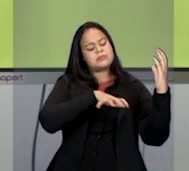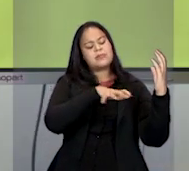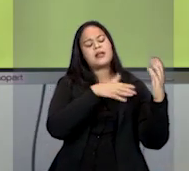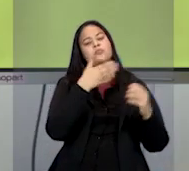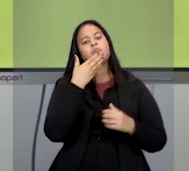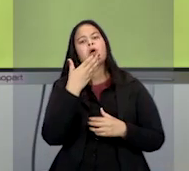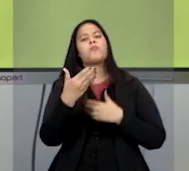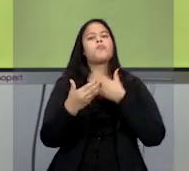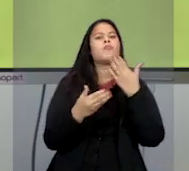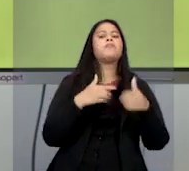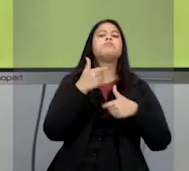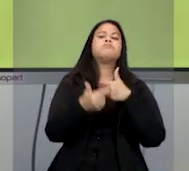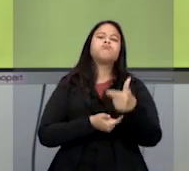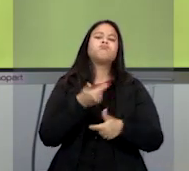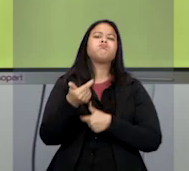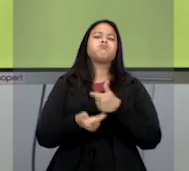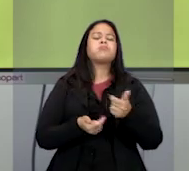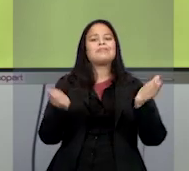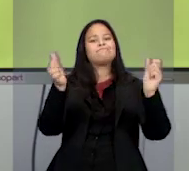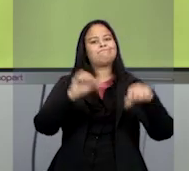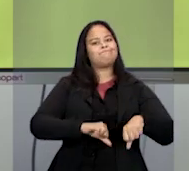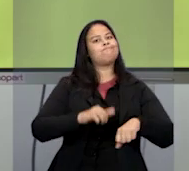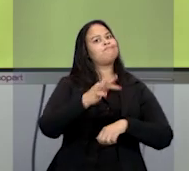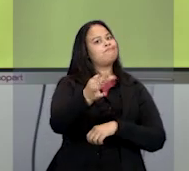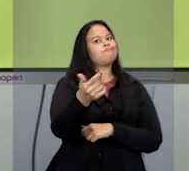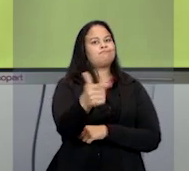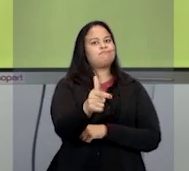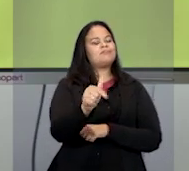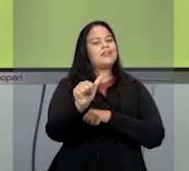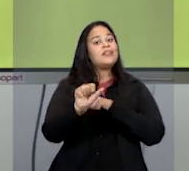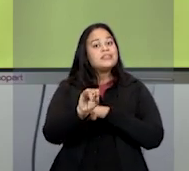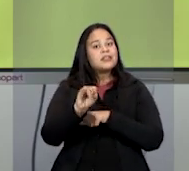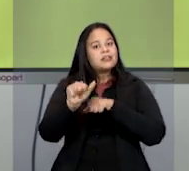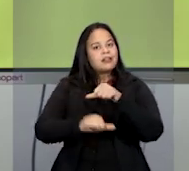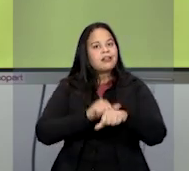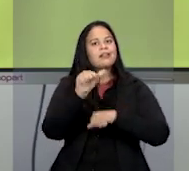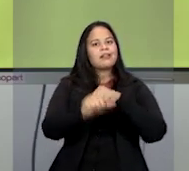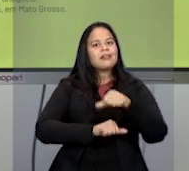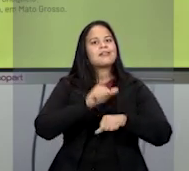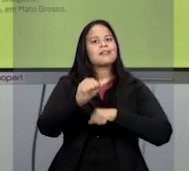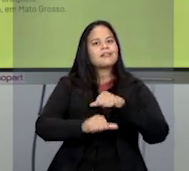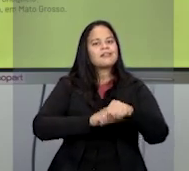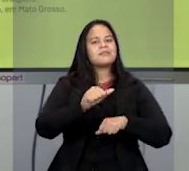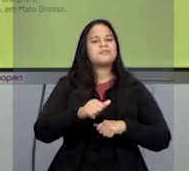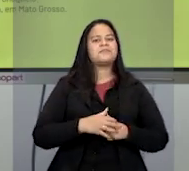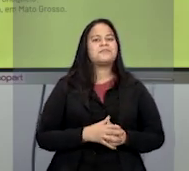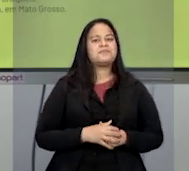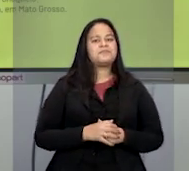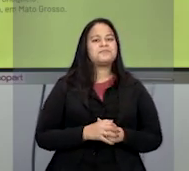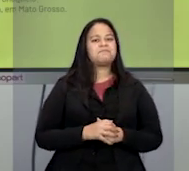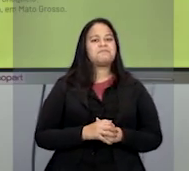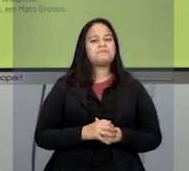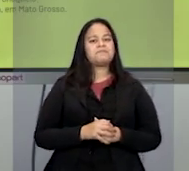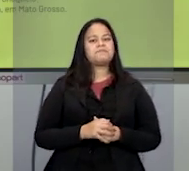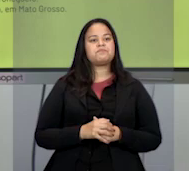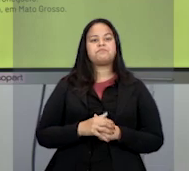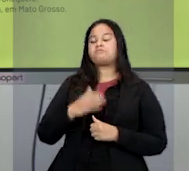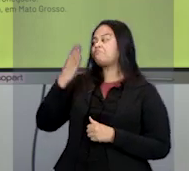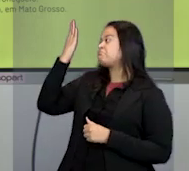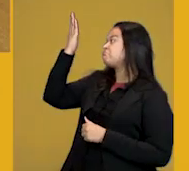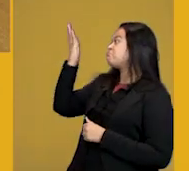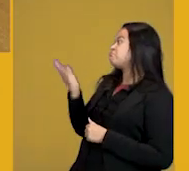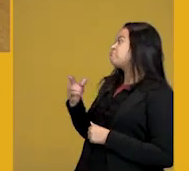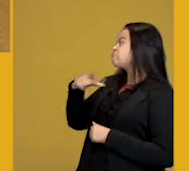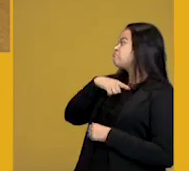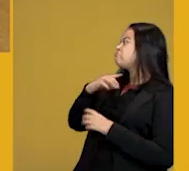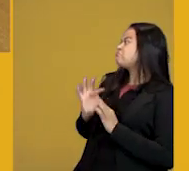sendo produzido para não ser prejudicado por qualquer mudança que seja, né? Aqui uma imagem sobre